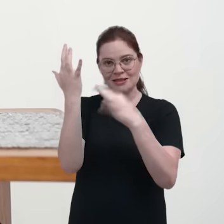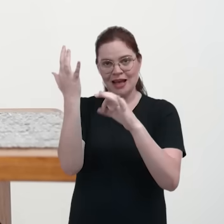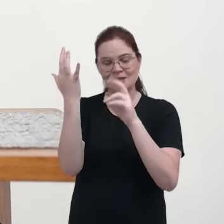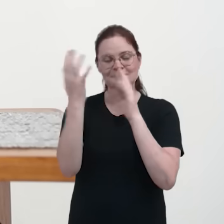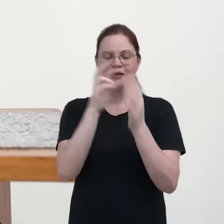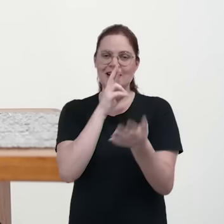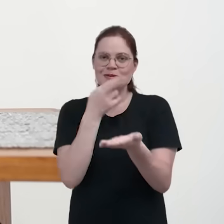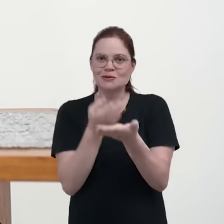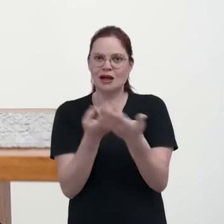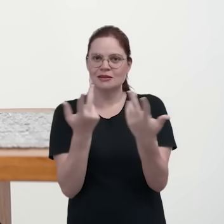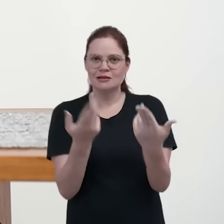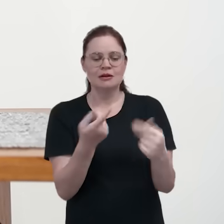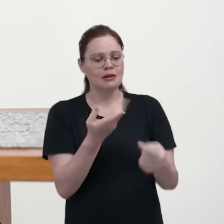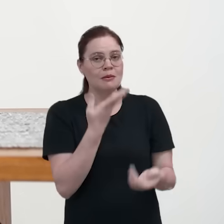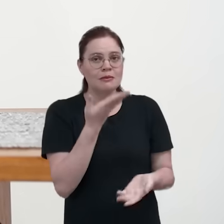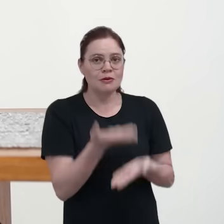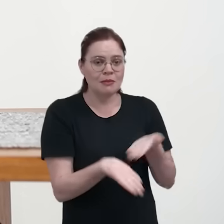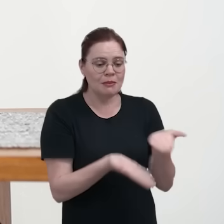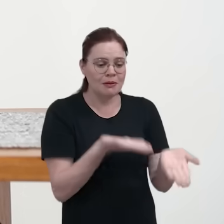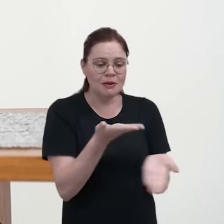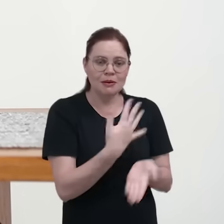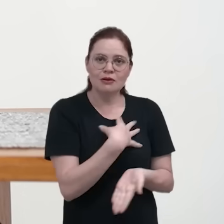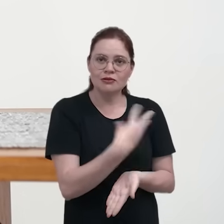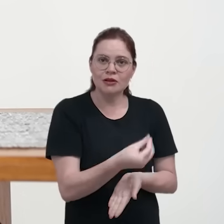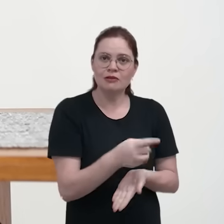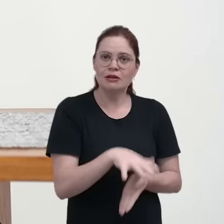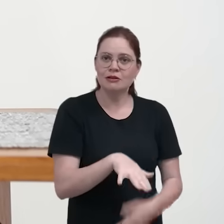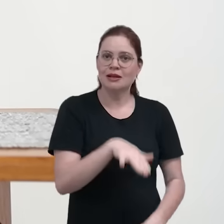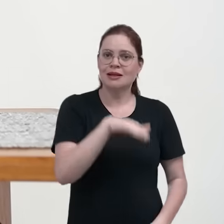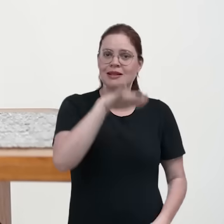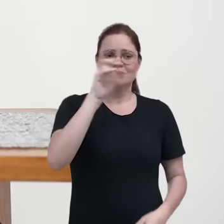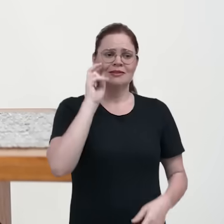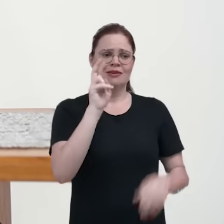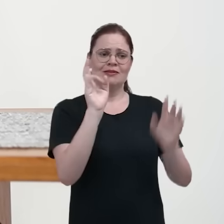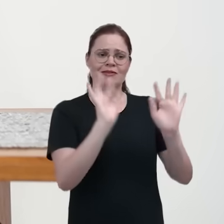sua felicidade, para a felicidade da família.